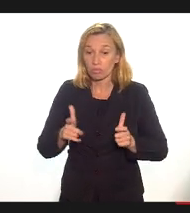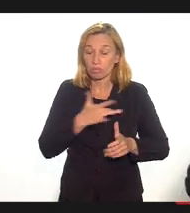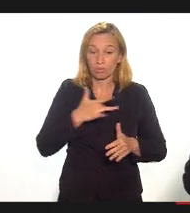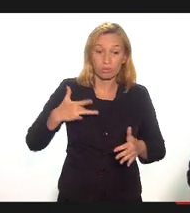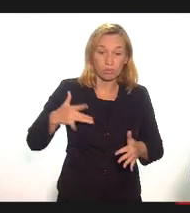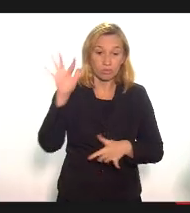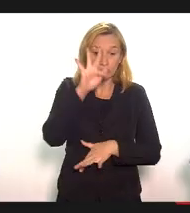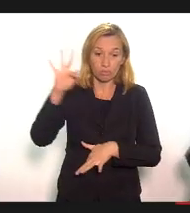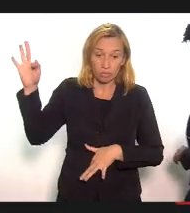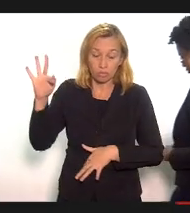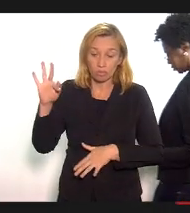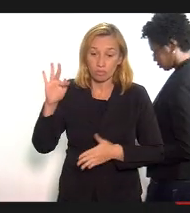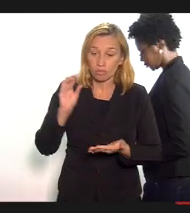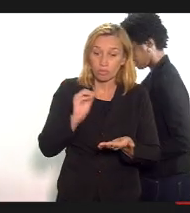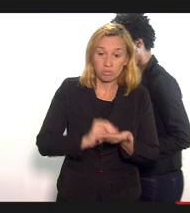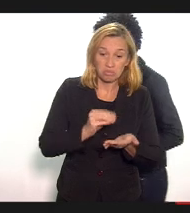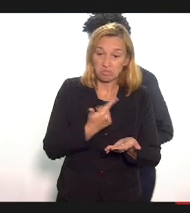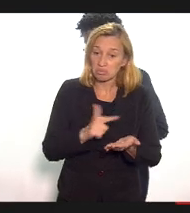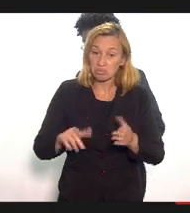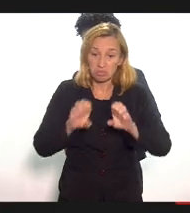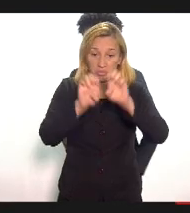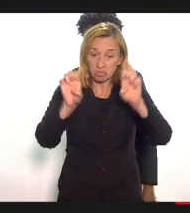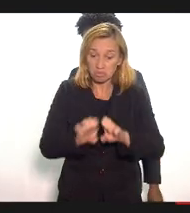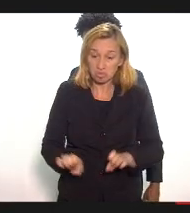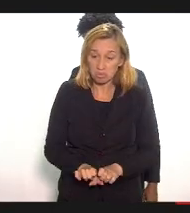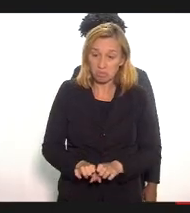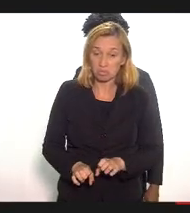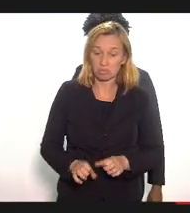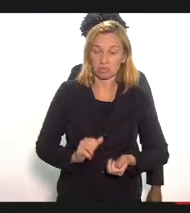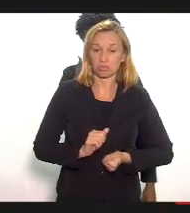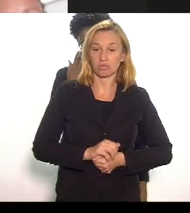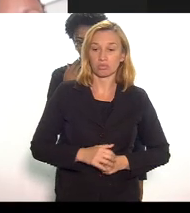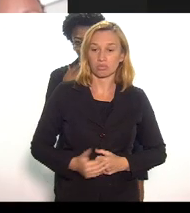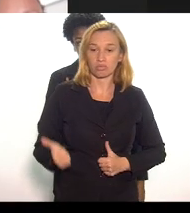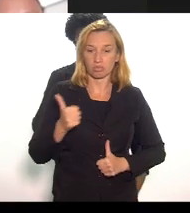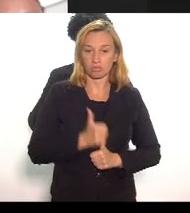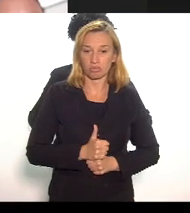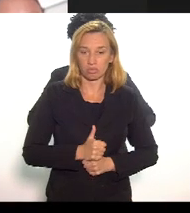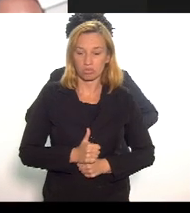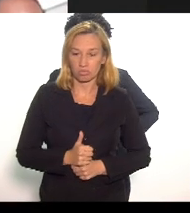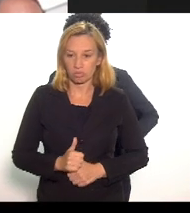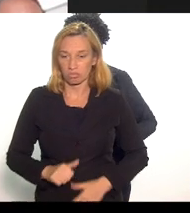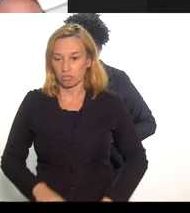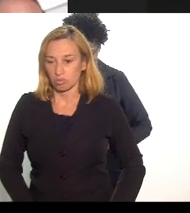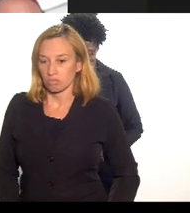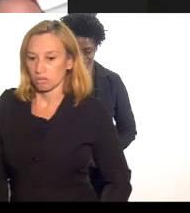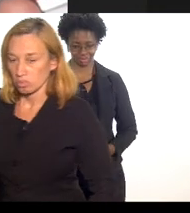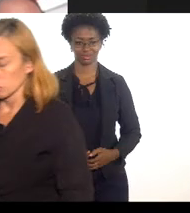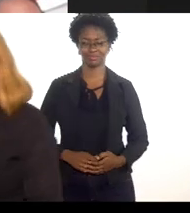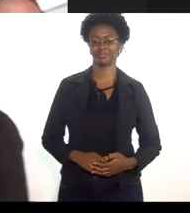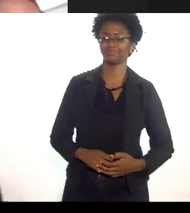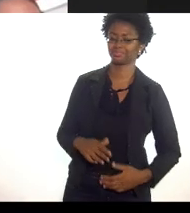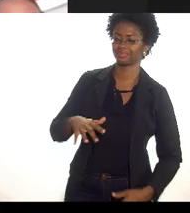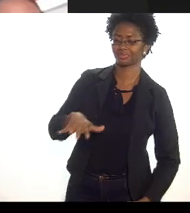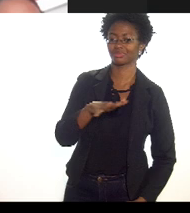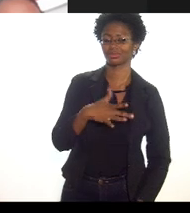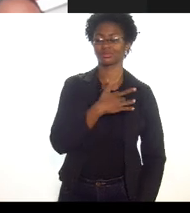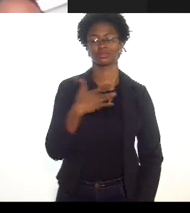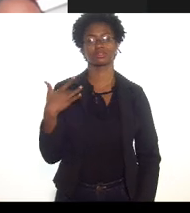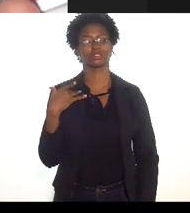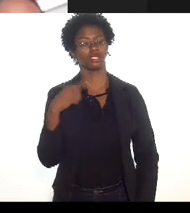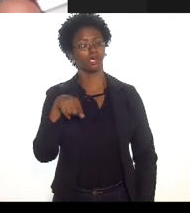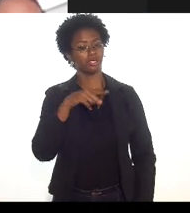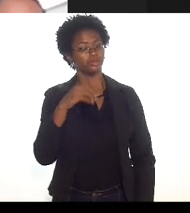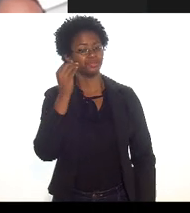eles desestruturaram todo o serviço do Ministério da Saúde, eles tentarem